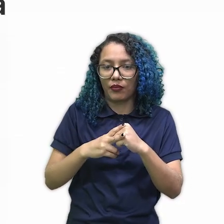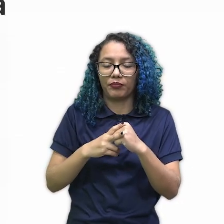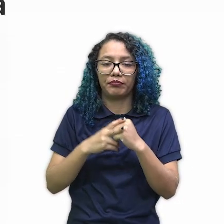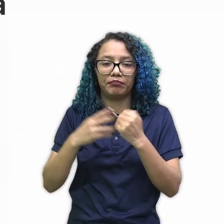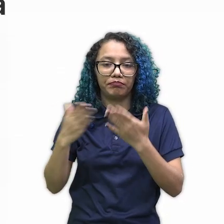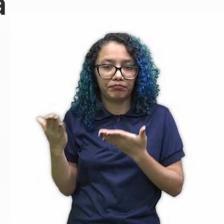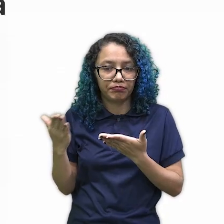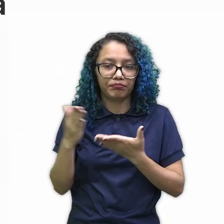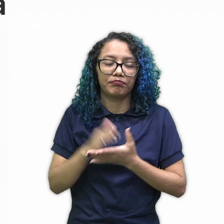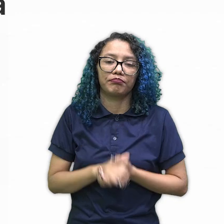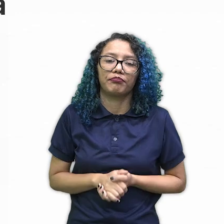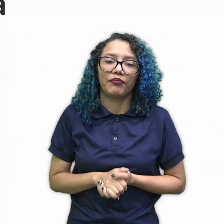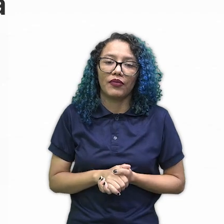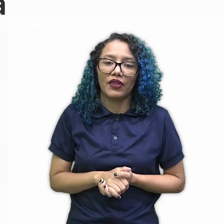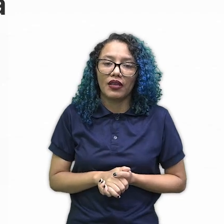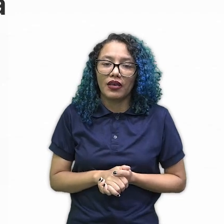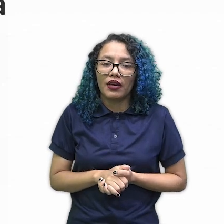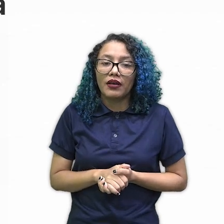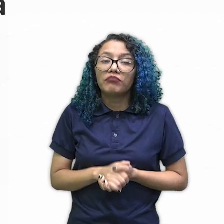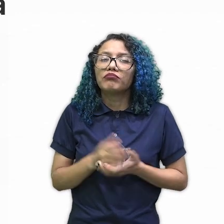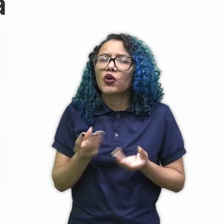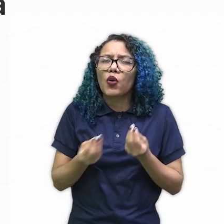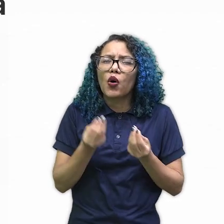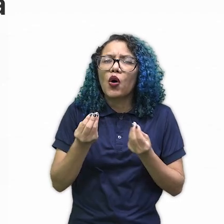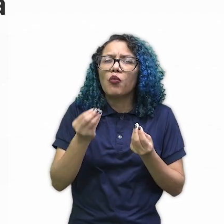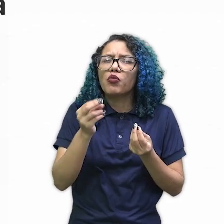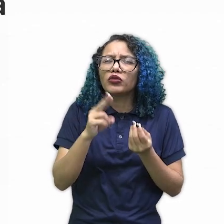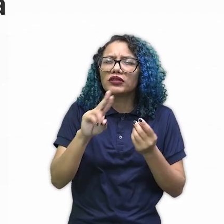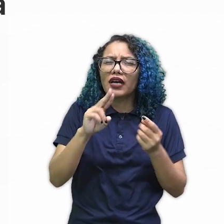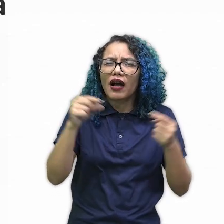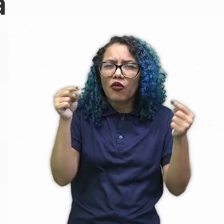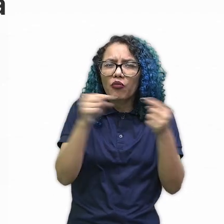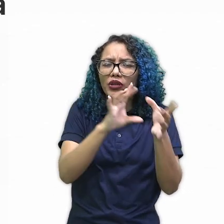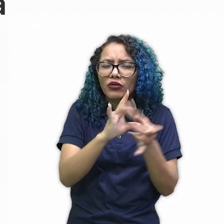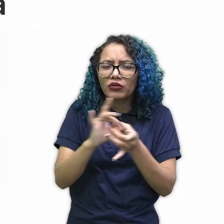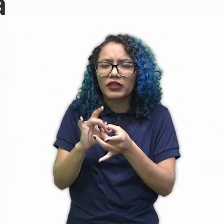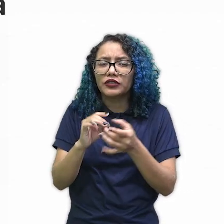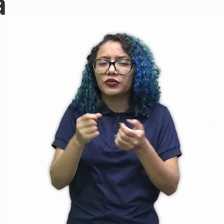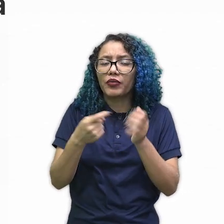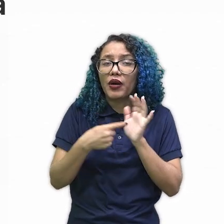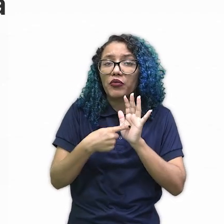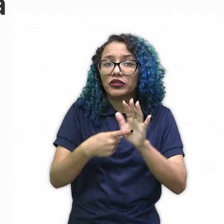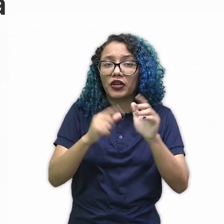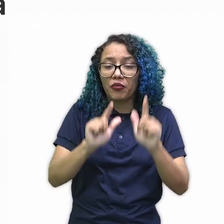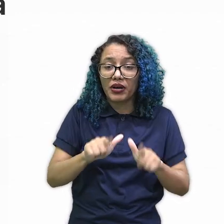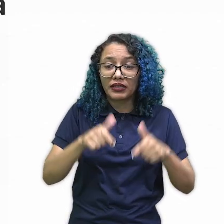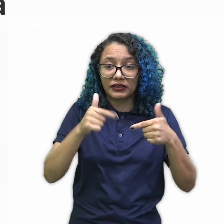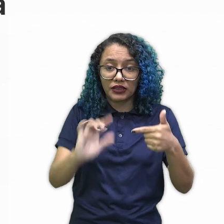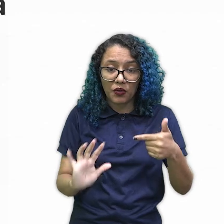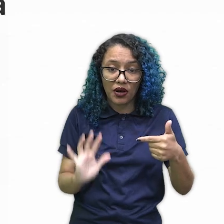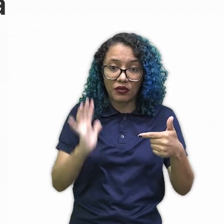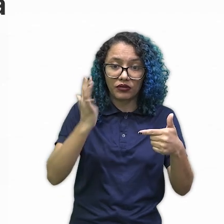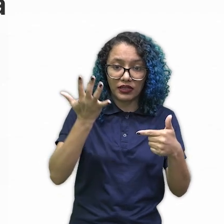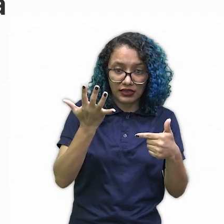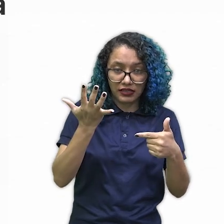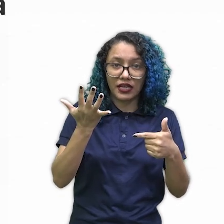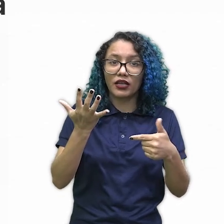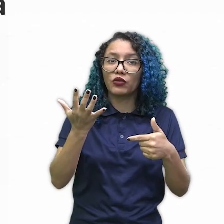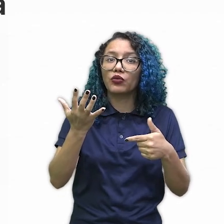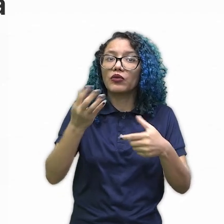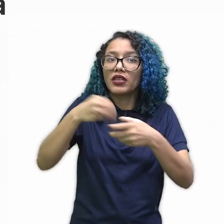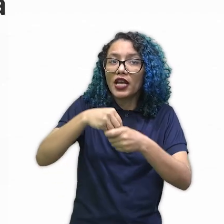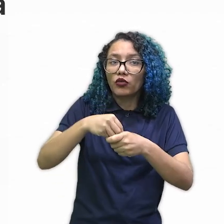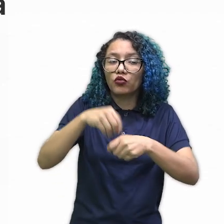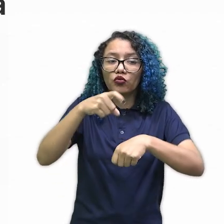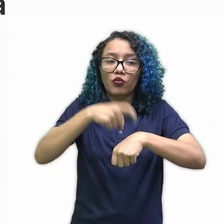descrever uma situação que estava acontecendo em um determinado momento do passado. Vocês viram aí como